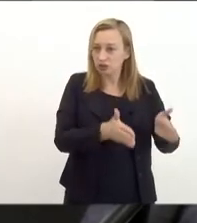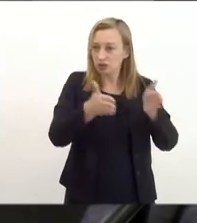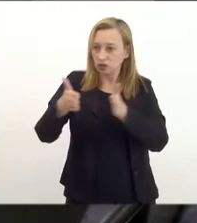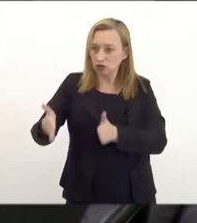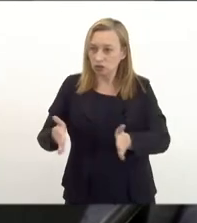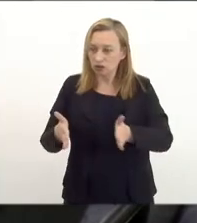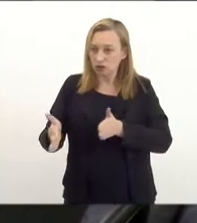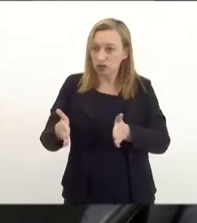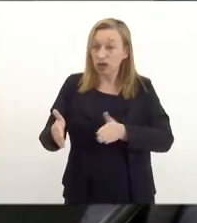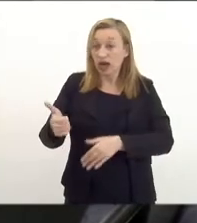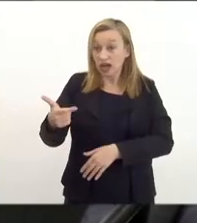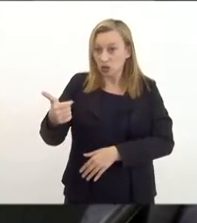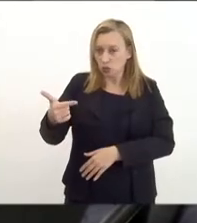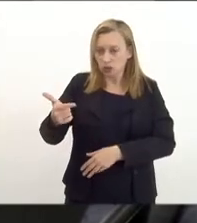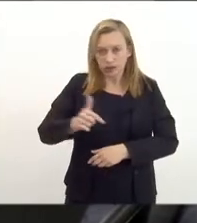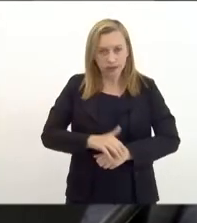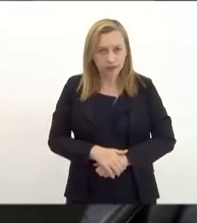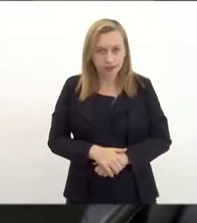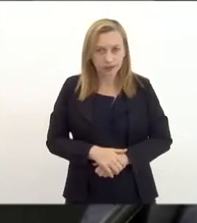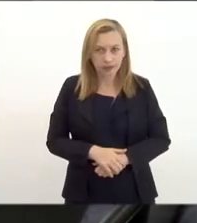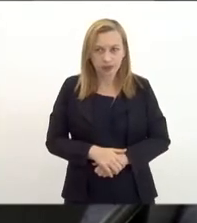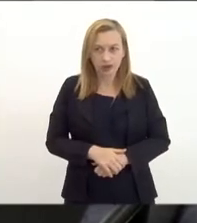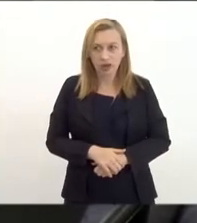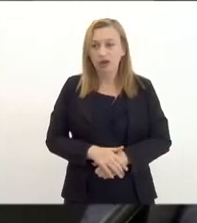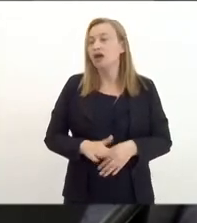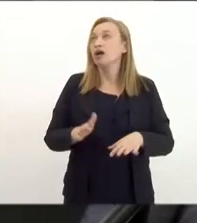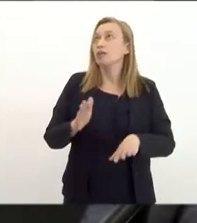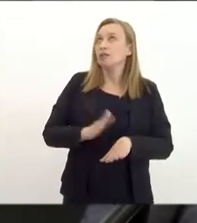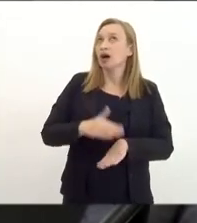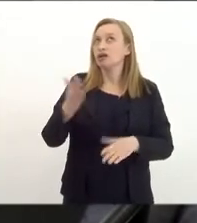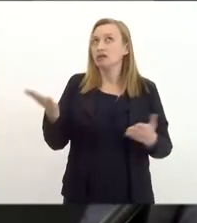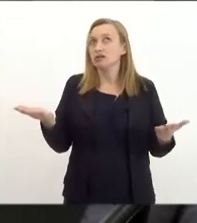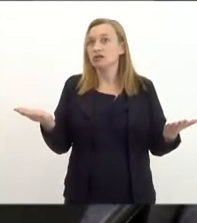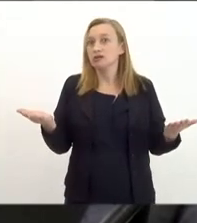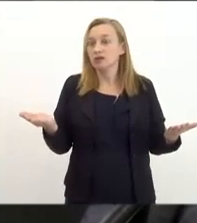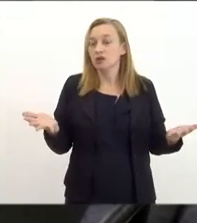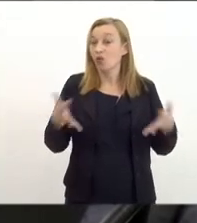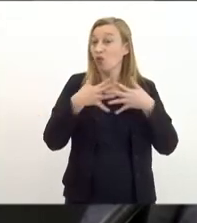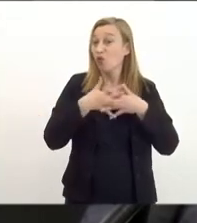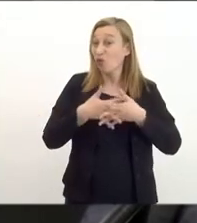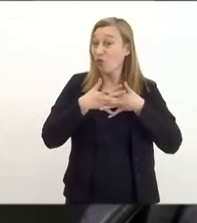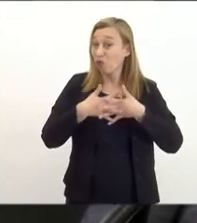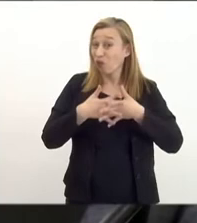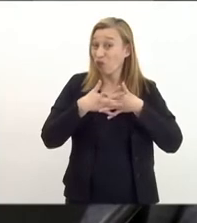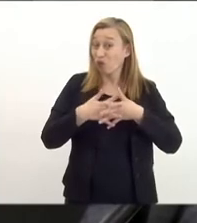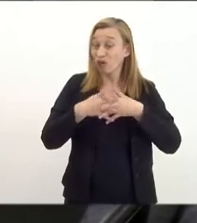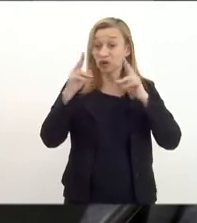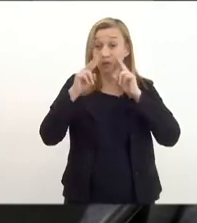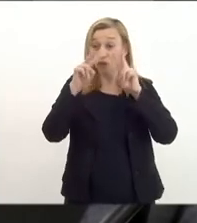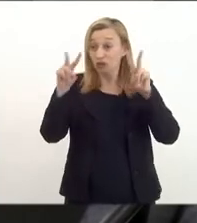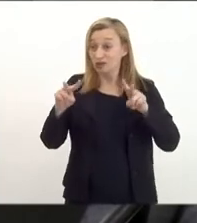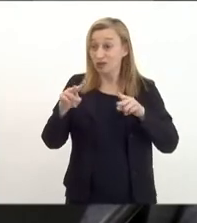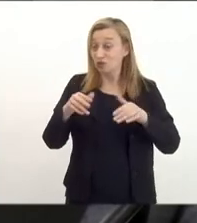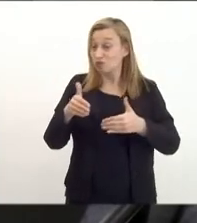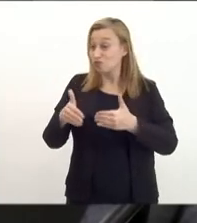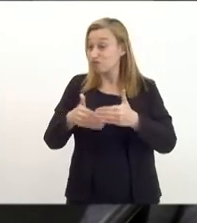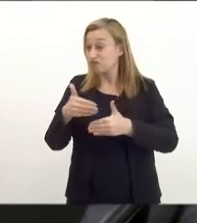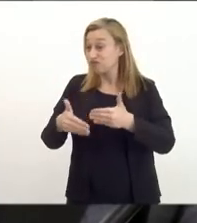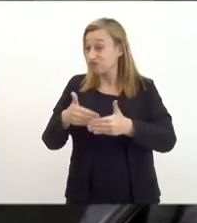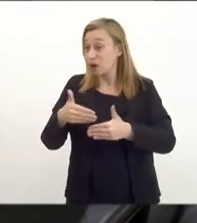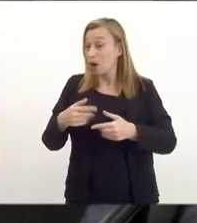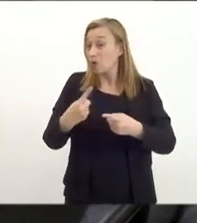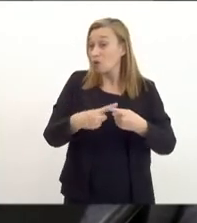a fase 12 ela é muito mais complexa do ponto de vista processual